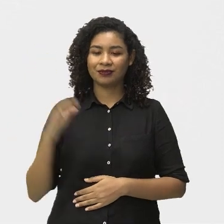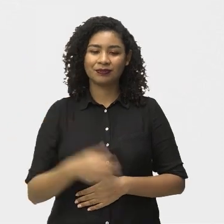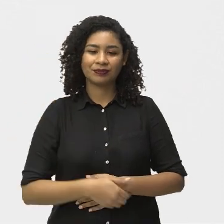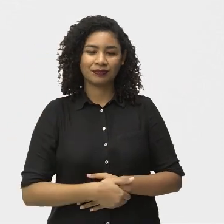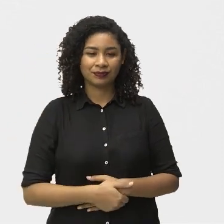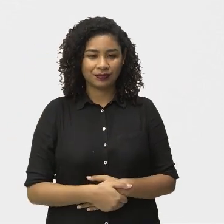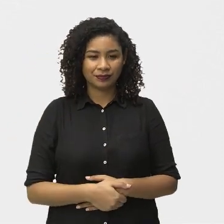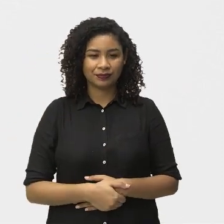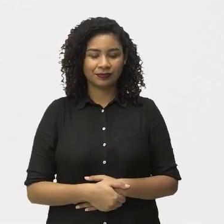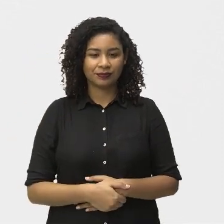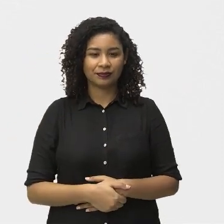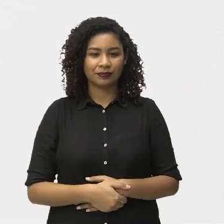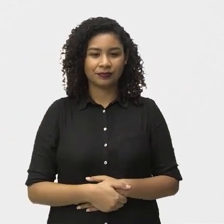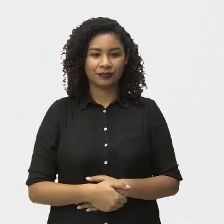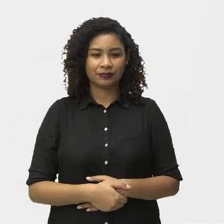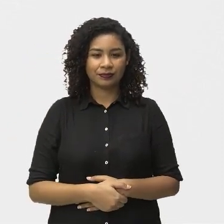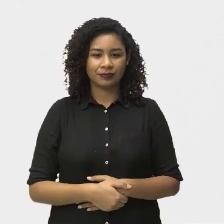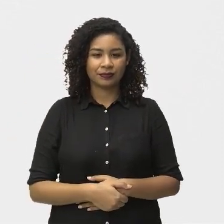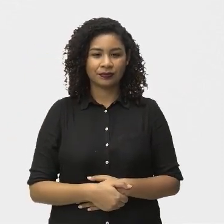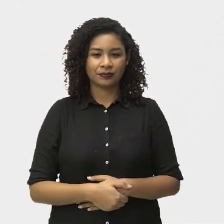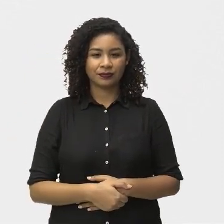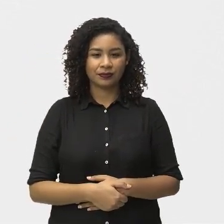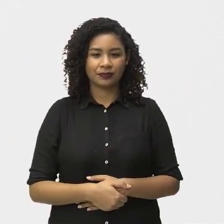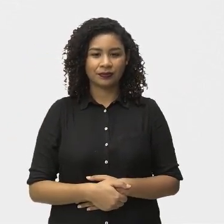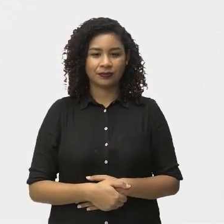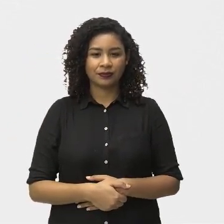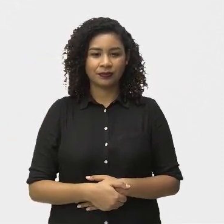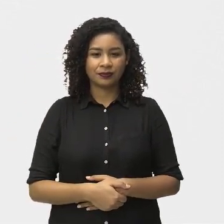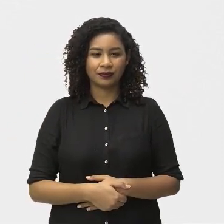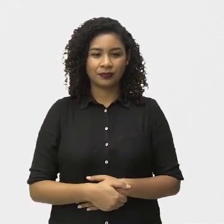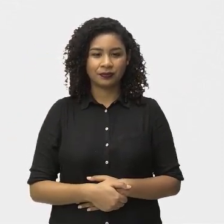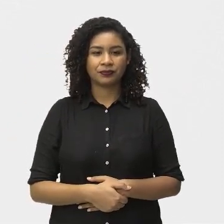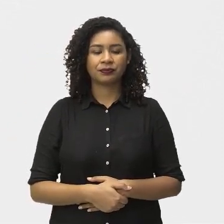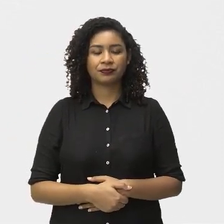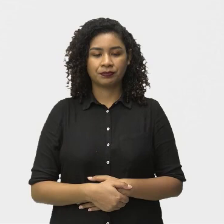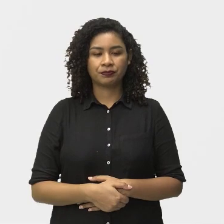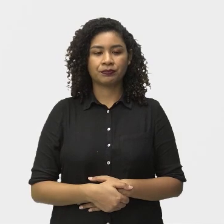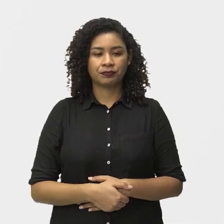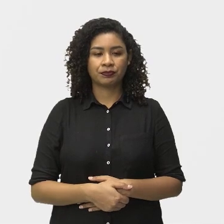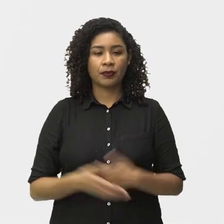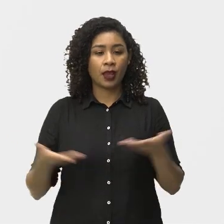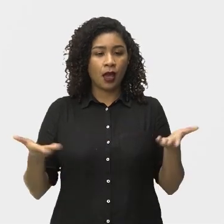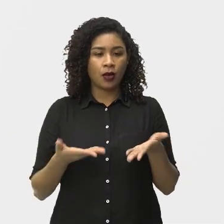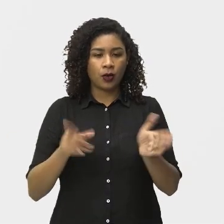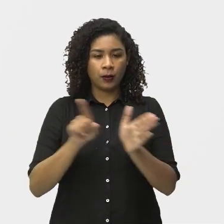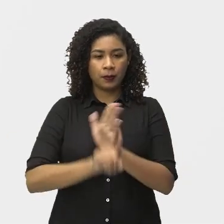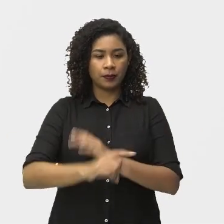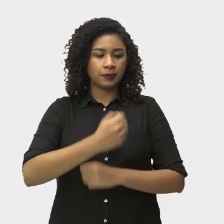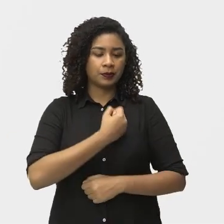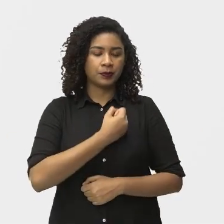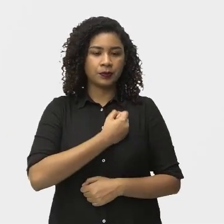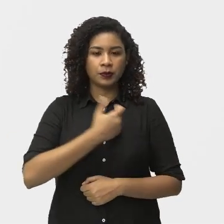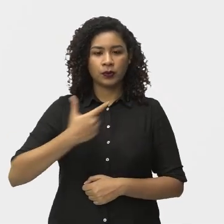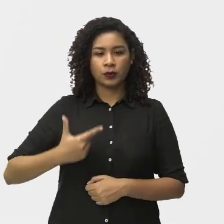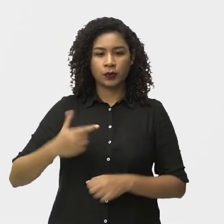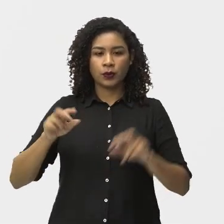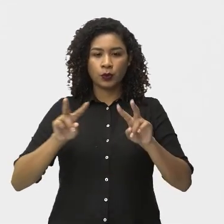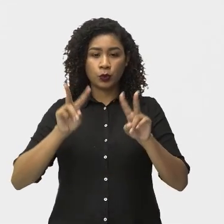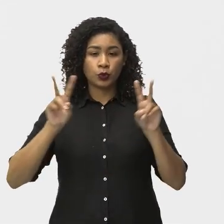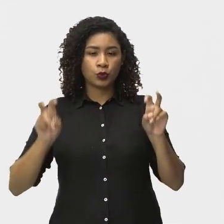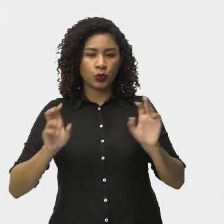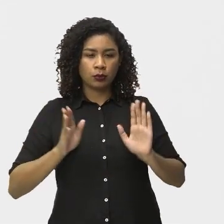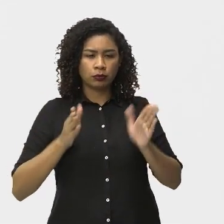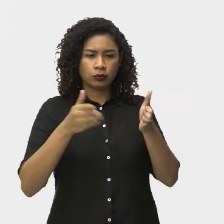glândula bulbo-uretral. Glândulas bulbo-uretrais, tá? Na nossa questão de número 2, olha só, sobre o sistema